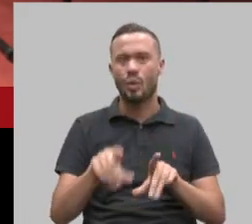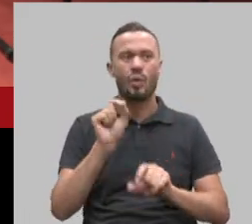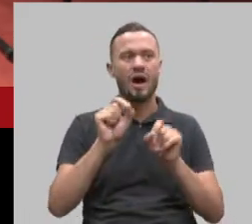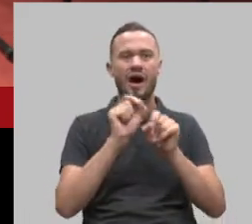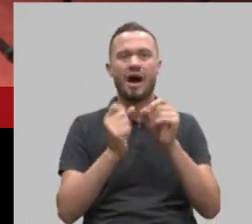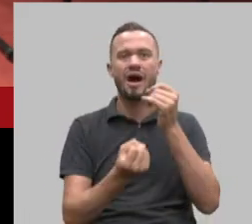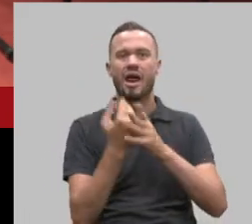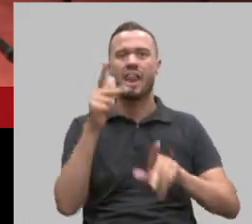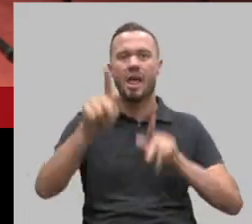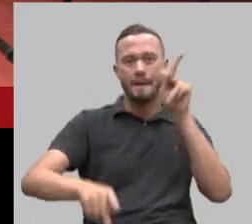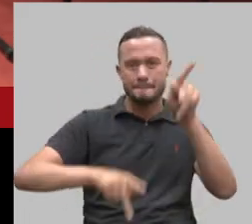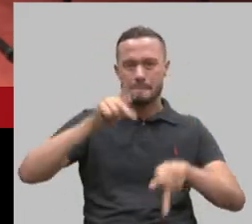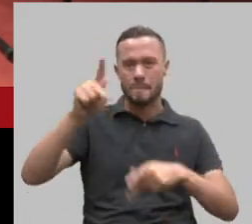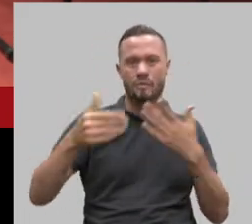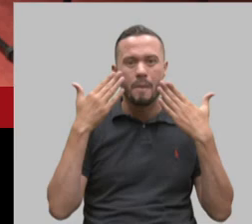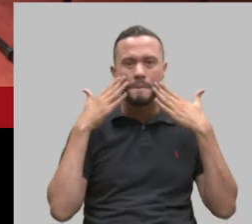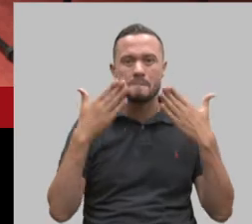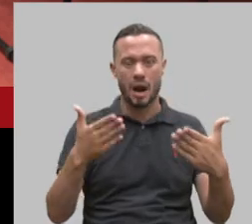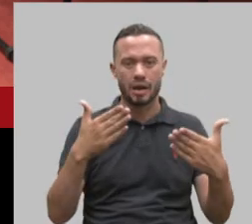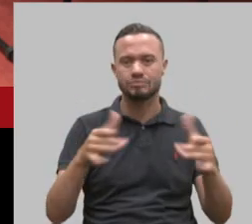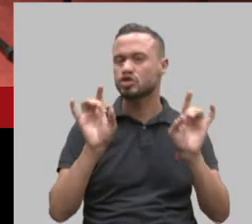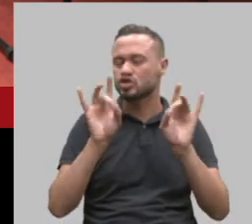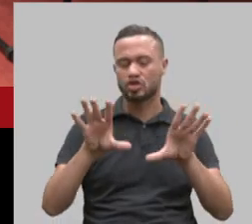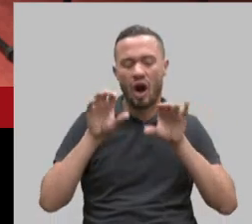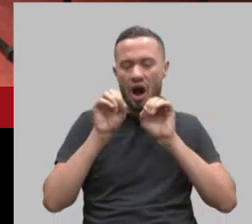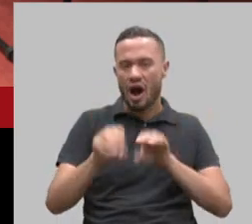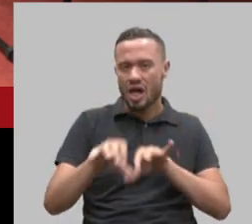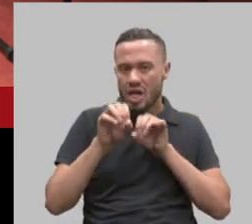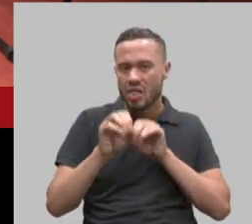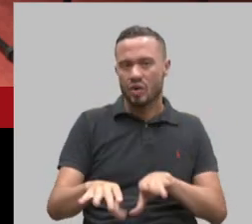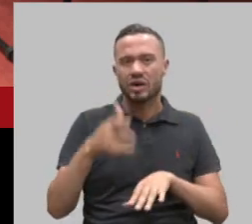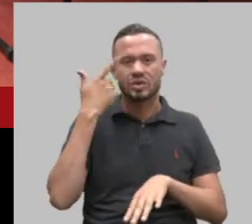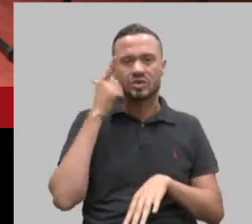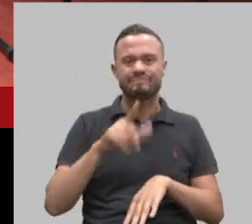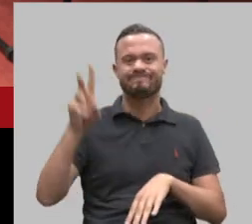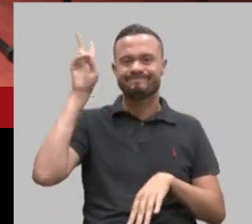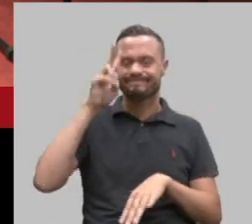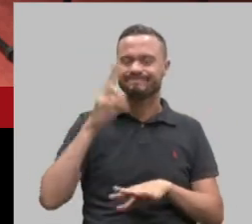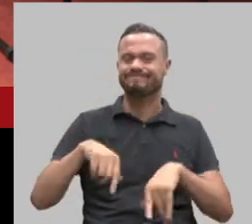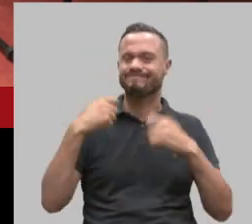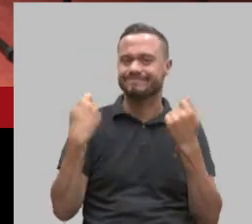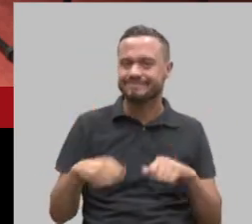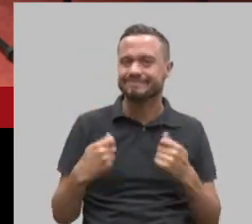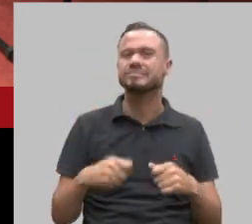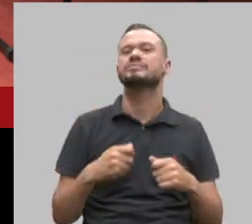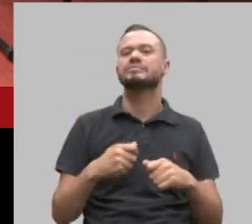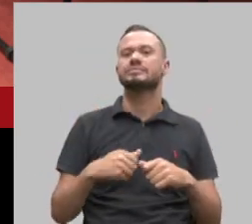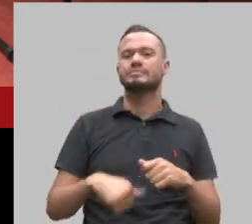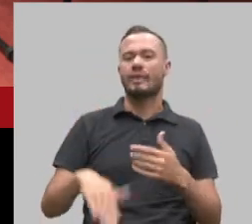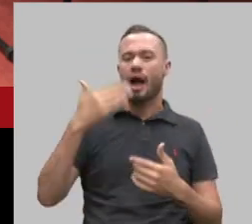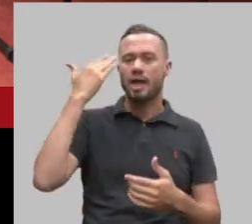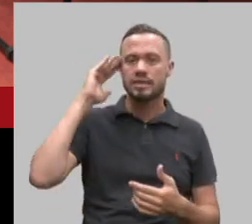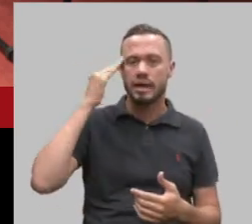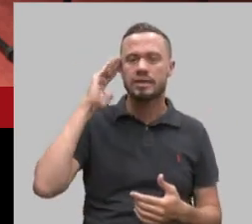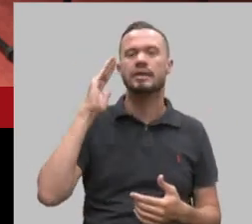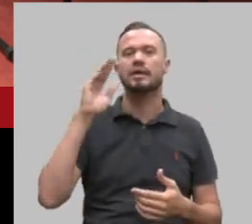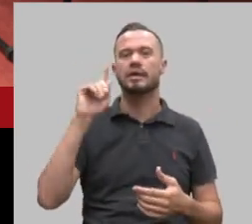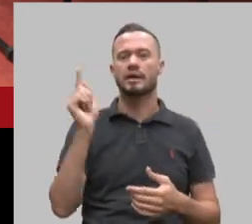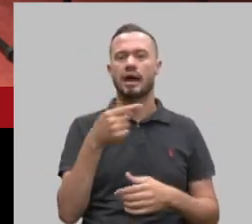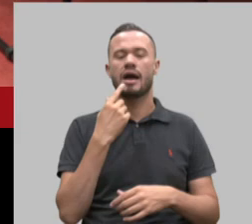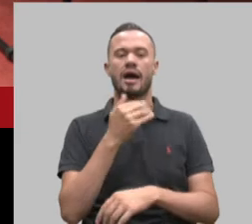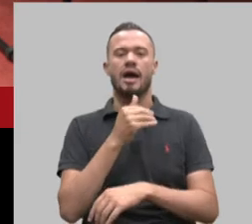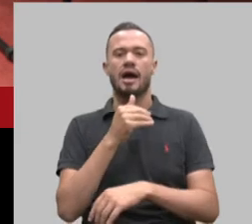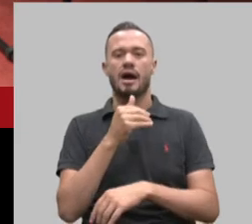povo somente a educação pode fornecer a história necessária para compreender esses R esse